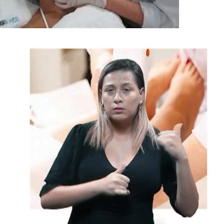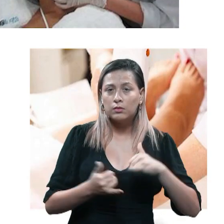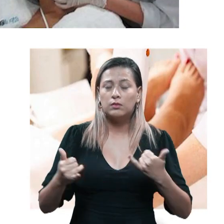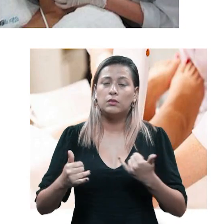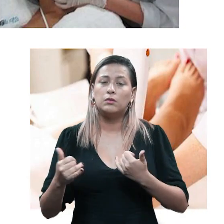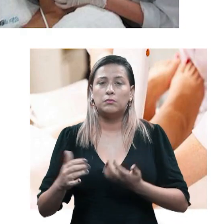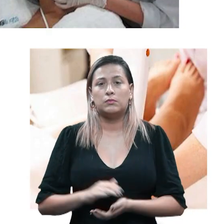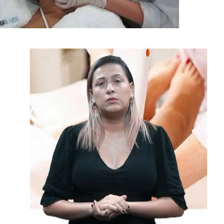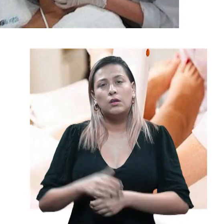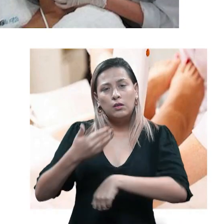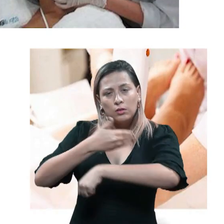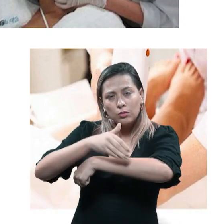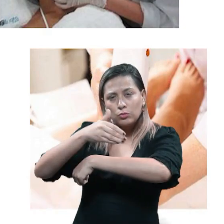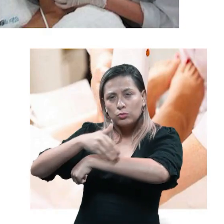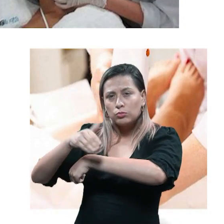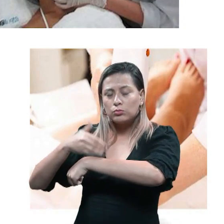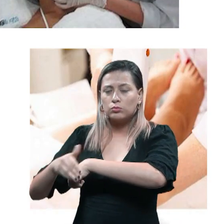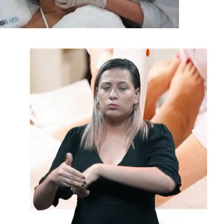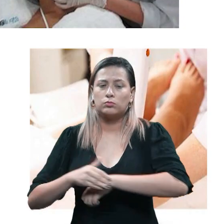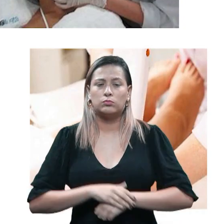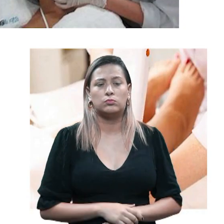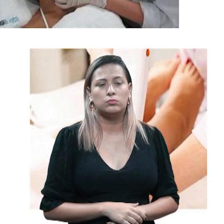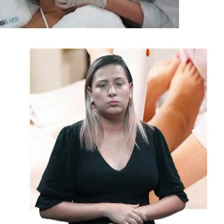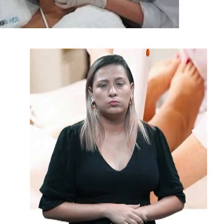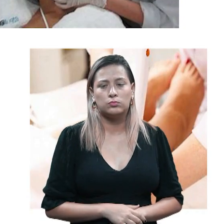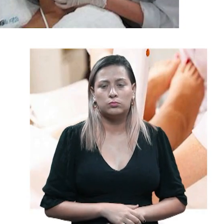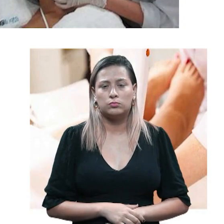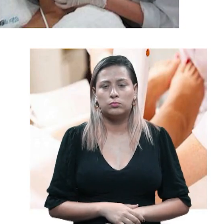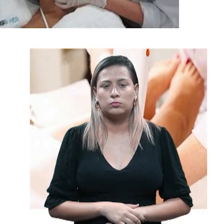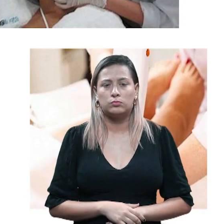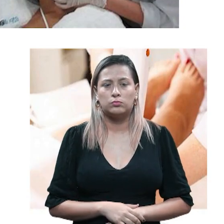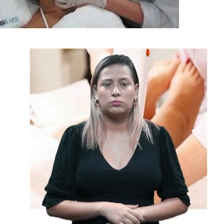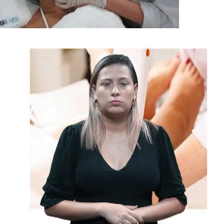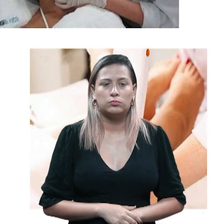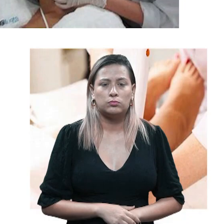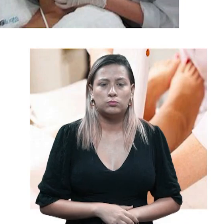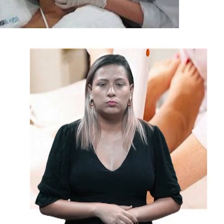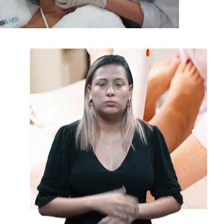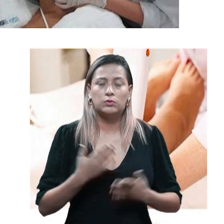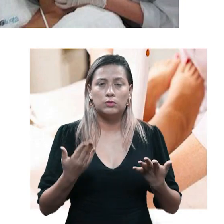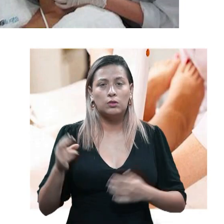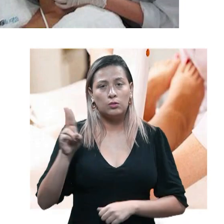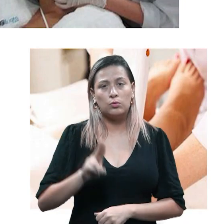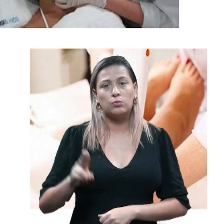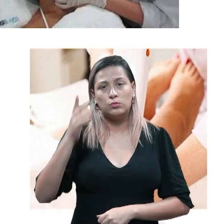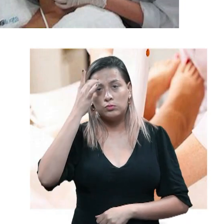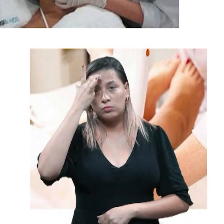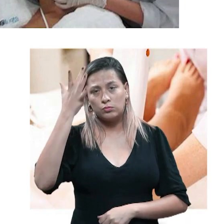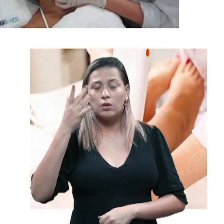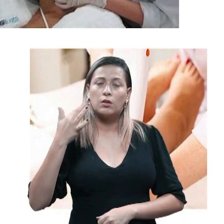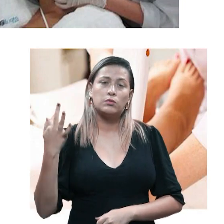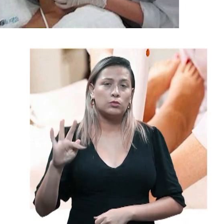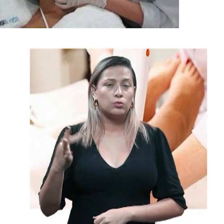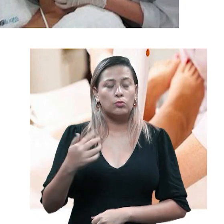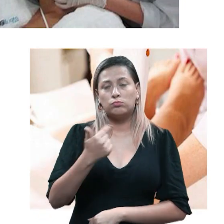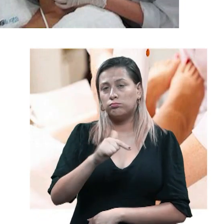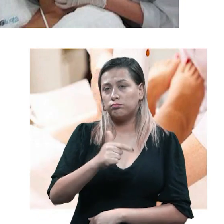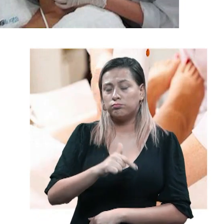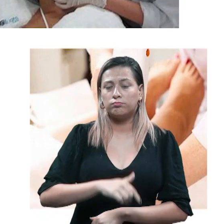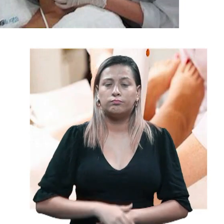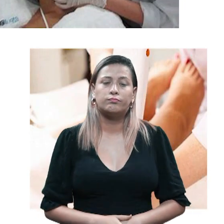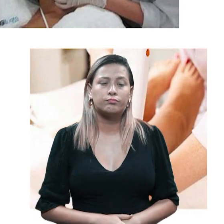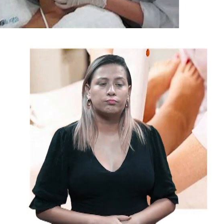removem parte do pelo, não retirando pela raiz, e são de uso fácil e indolor. Os